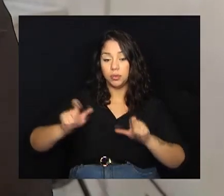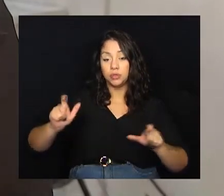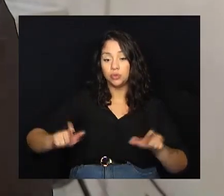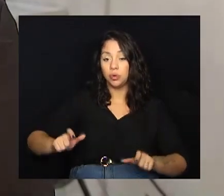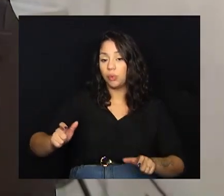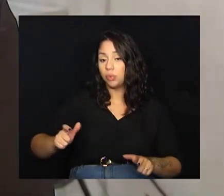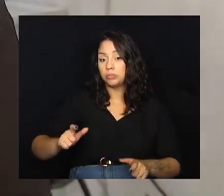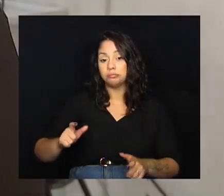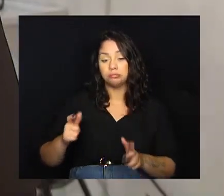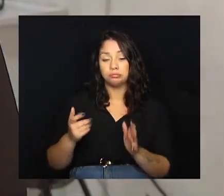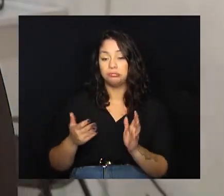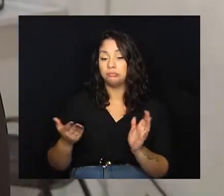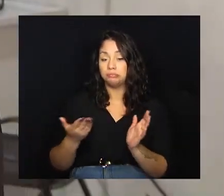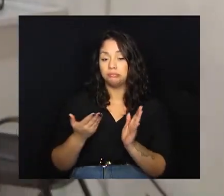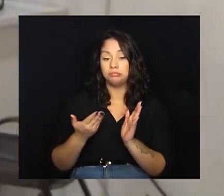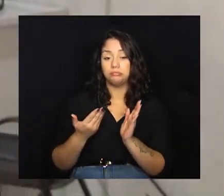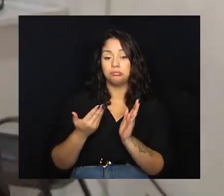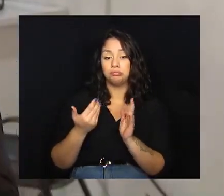desligadas